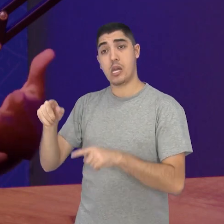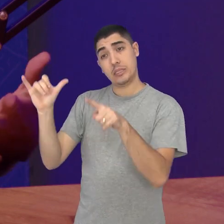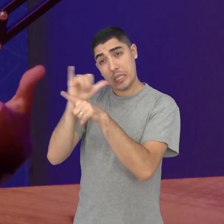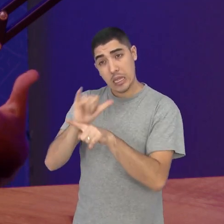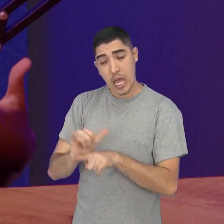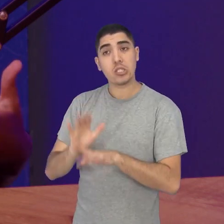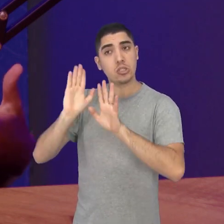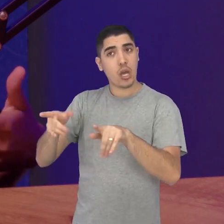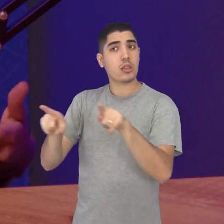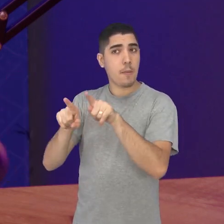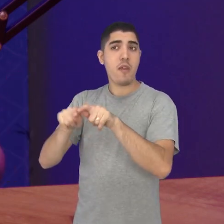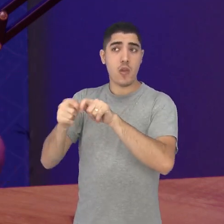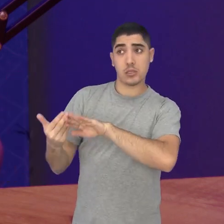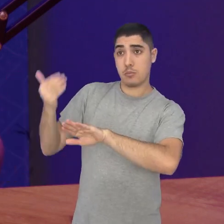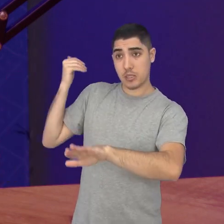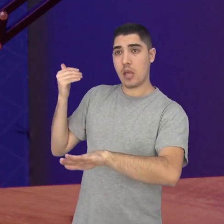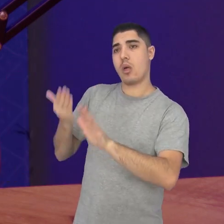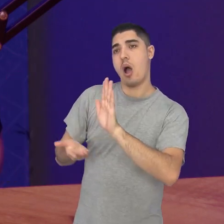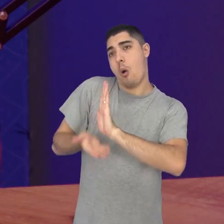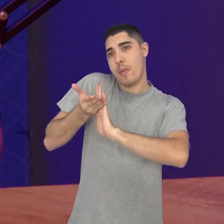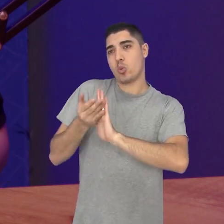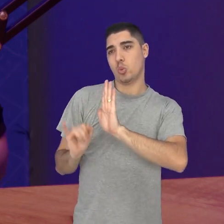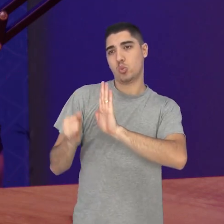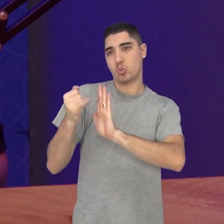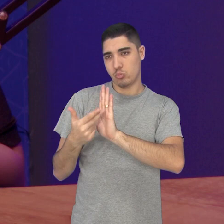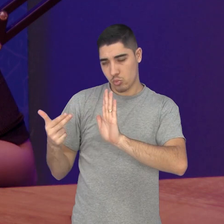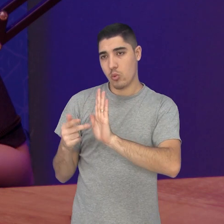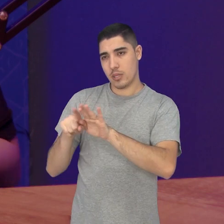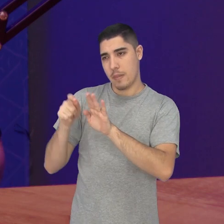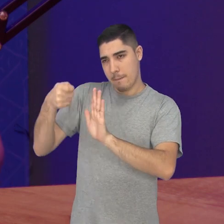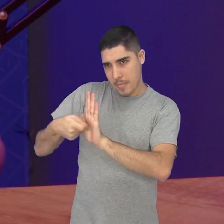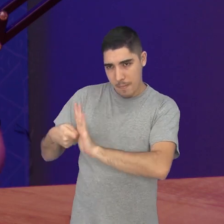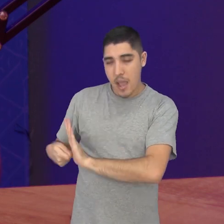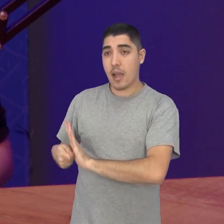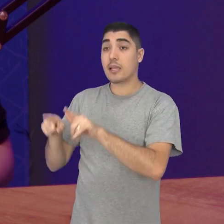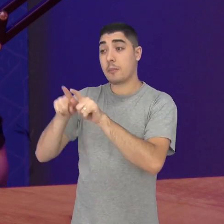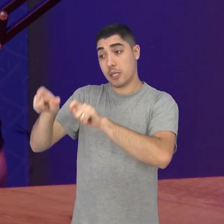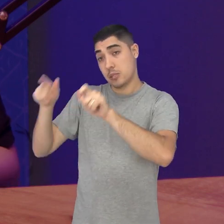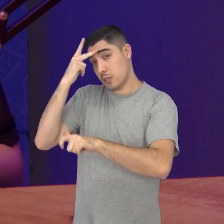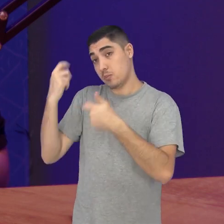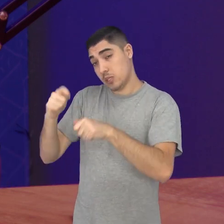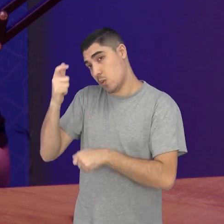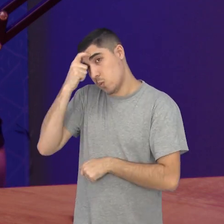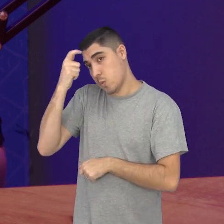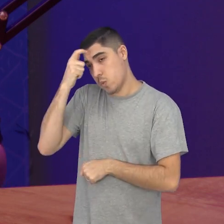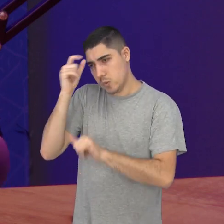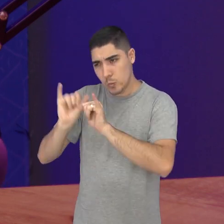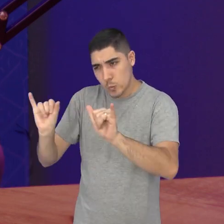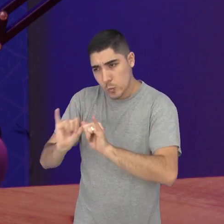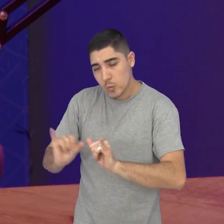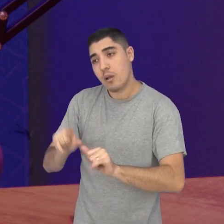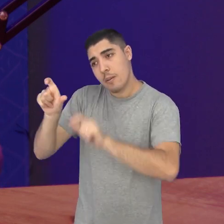essas ações, né, também foram feitas lá. Então, o aumento das tarifas e também a conscientização, né? Então, para as pessoas